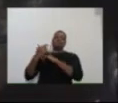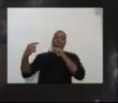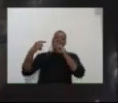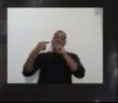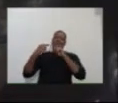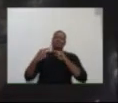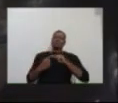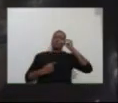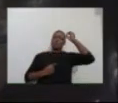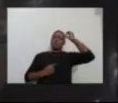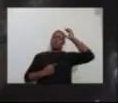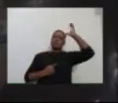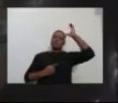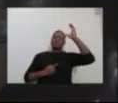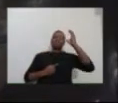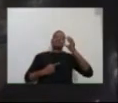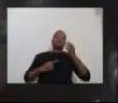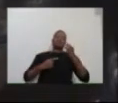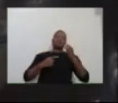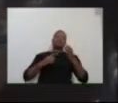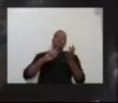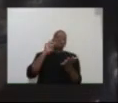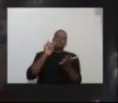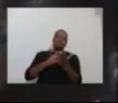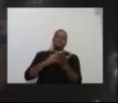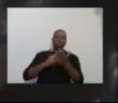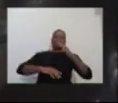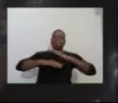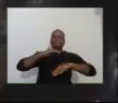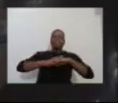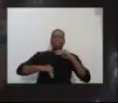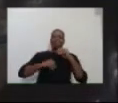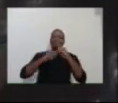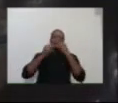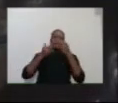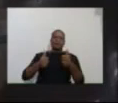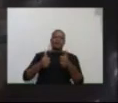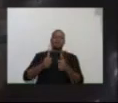ou fazendo tudo para que o difícil se torne fácil.